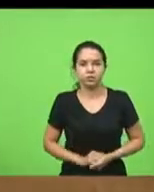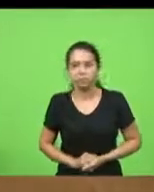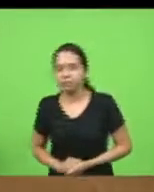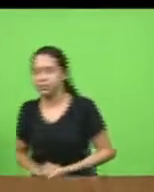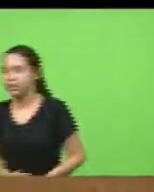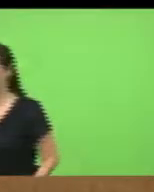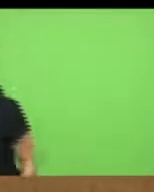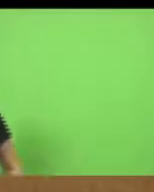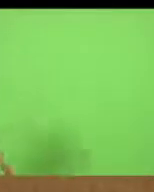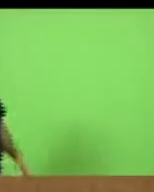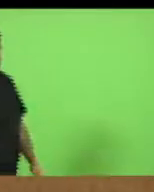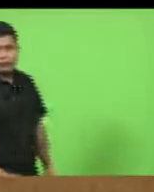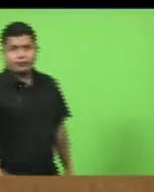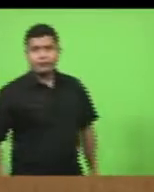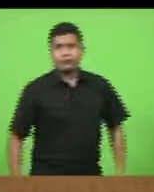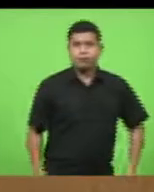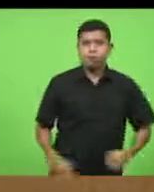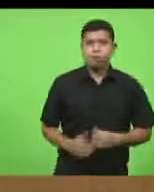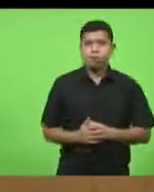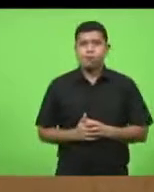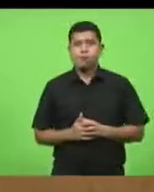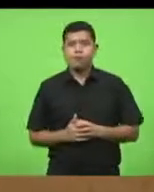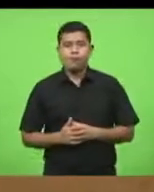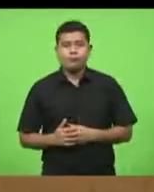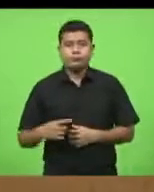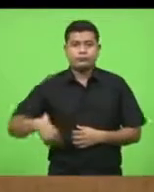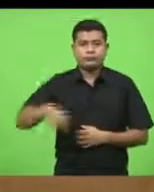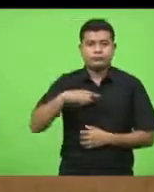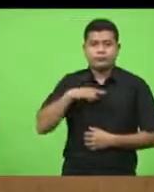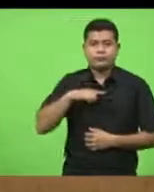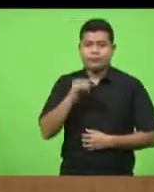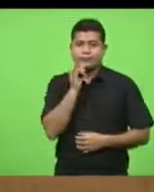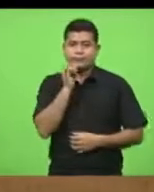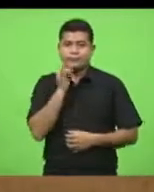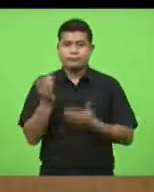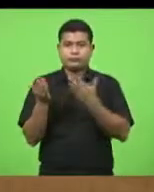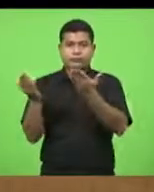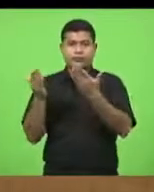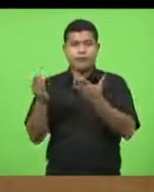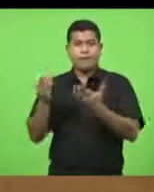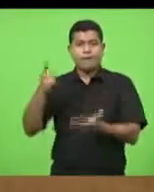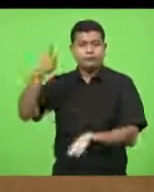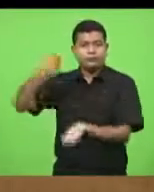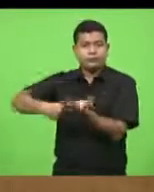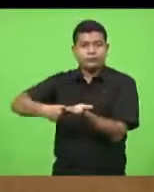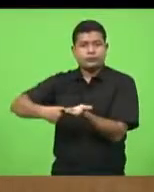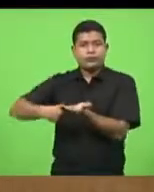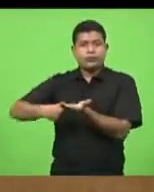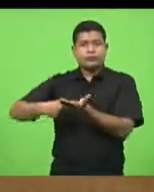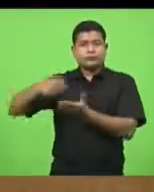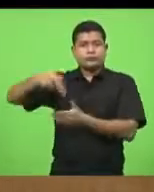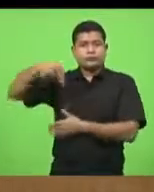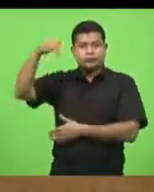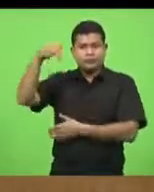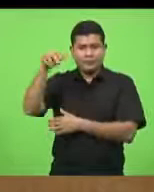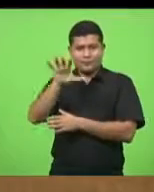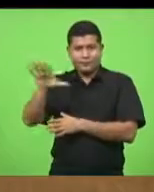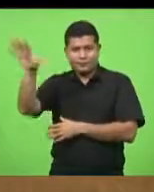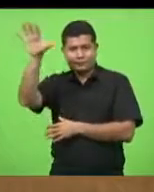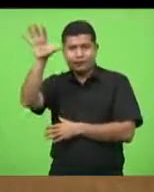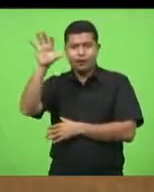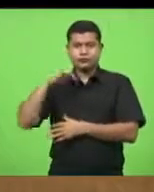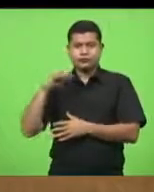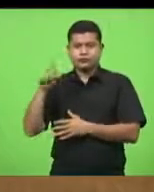proponham. Nós tivemos o exemplo do consórcio do Nordeste, que foi proativo, foi